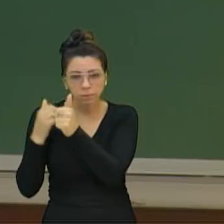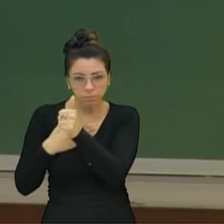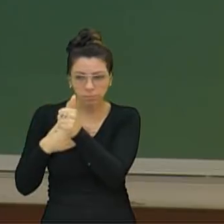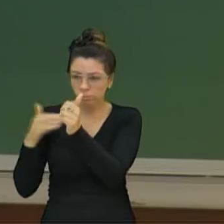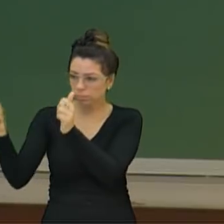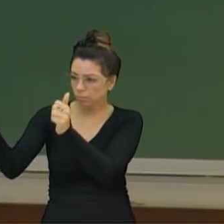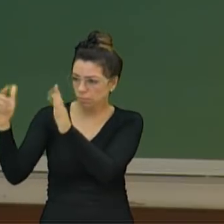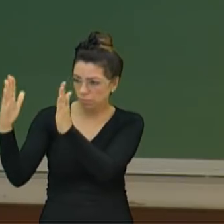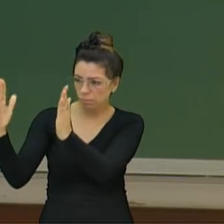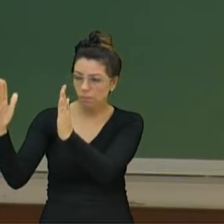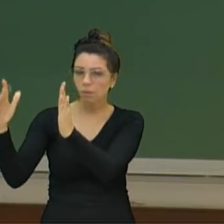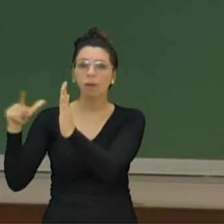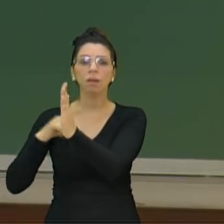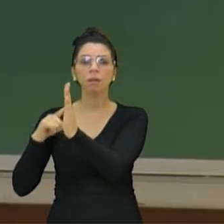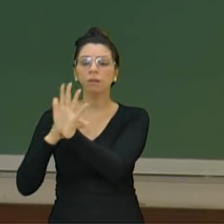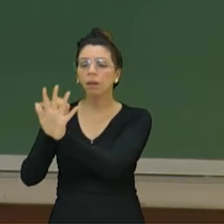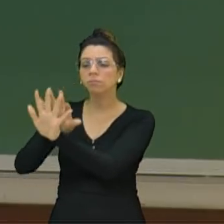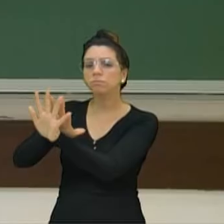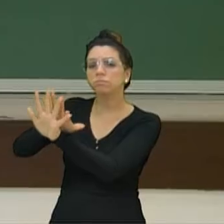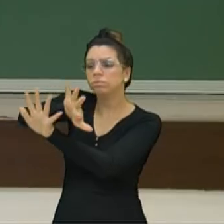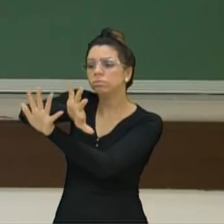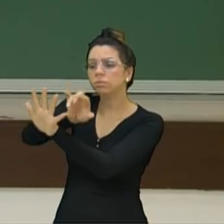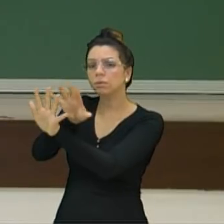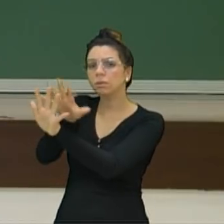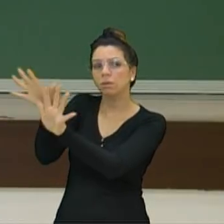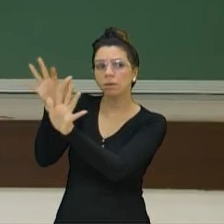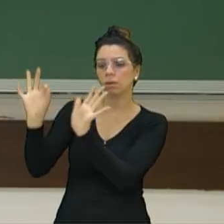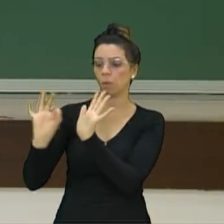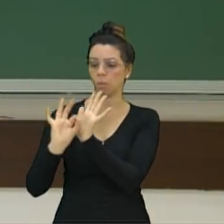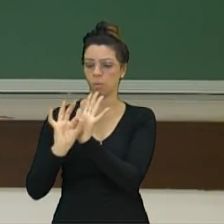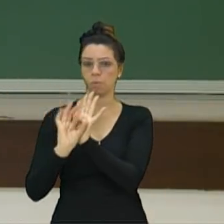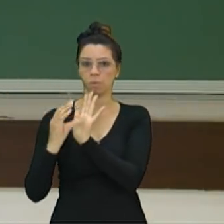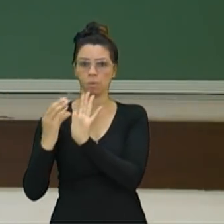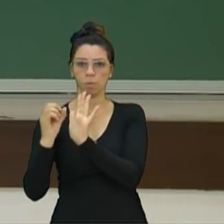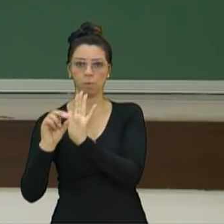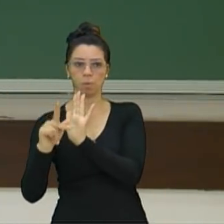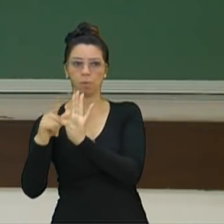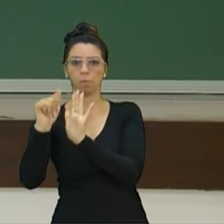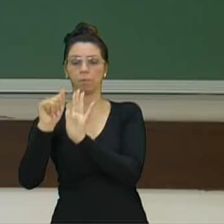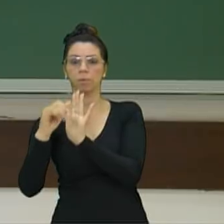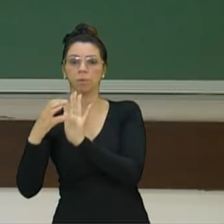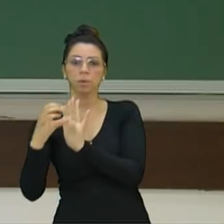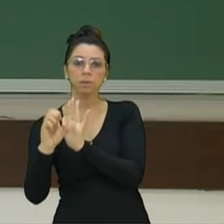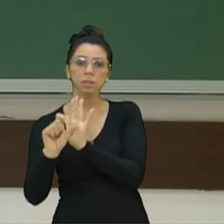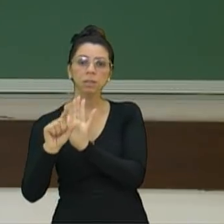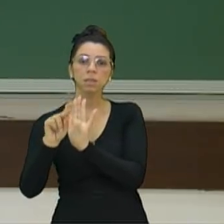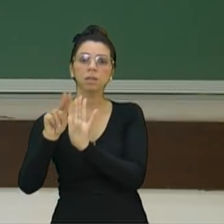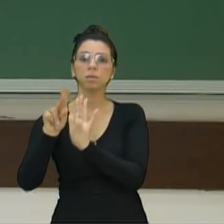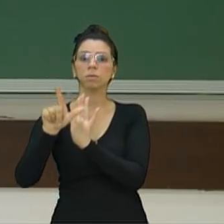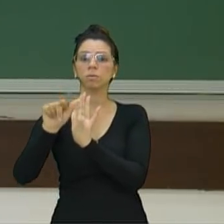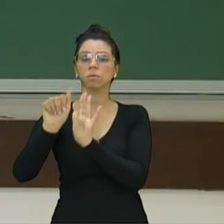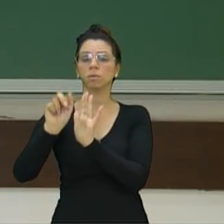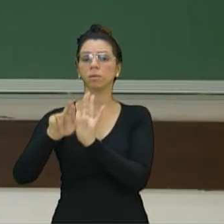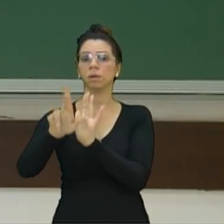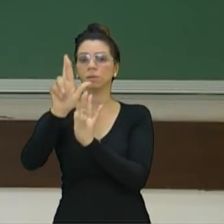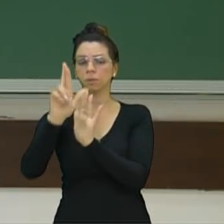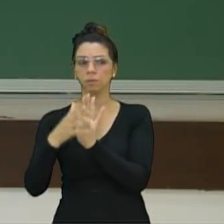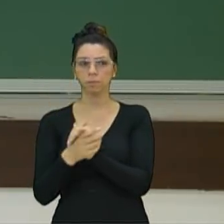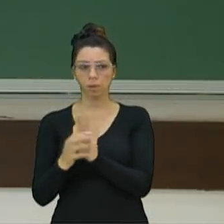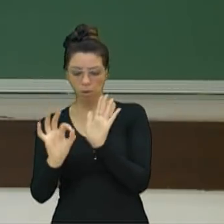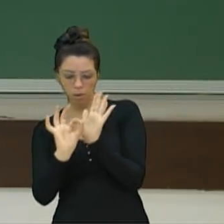Tenho essa região ramificada, corpo celular com o seu núcleo. Então, o corpo celular está aqui amarelinho, o